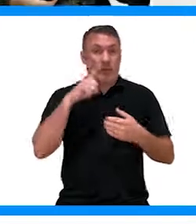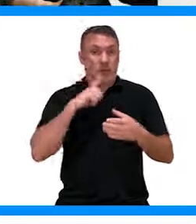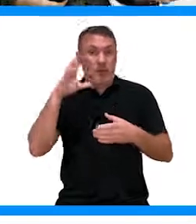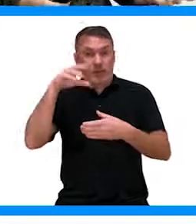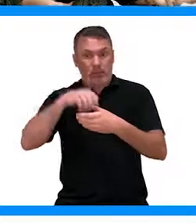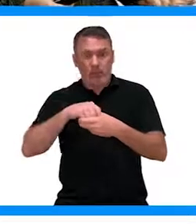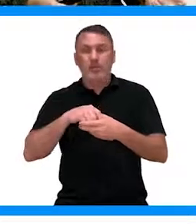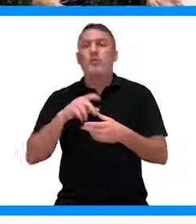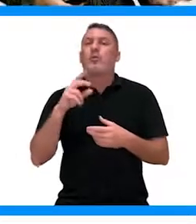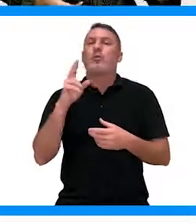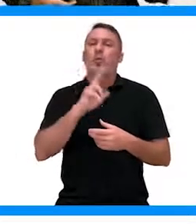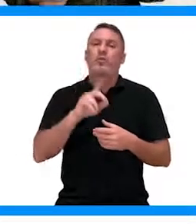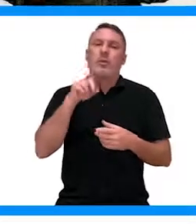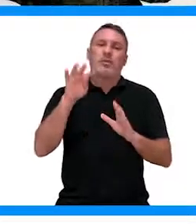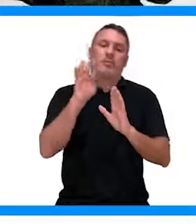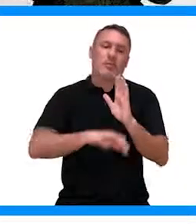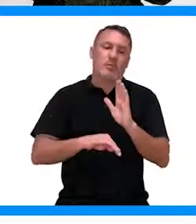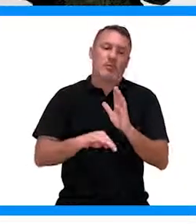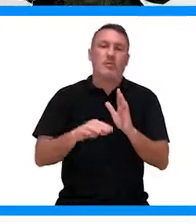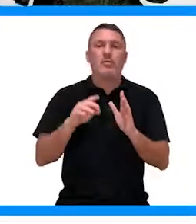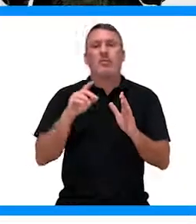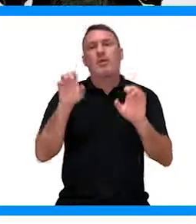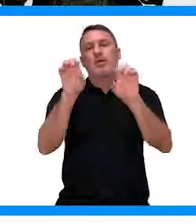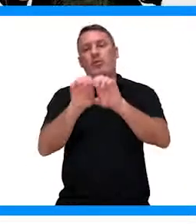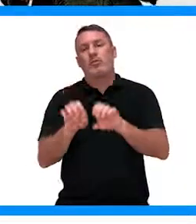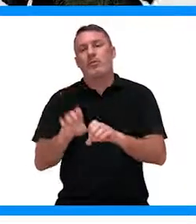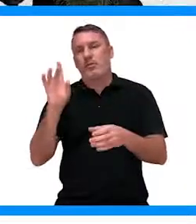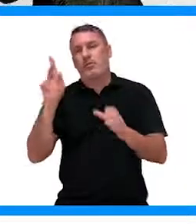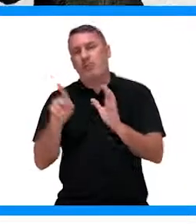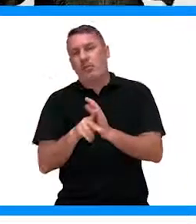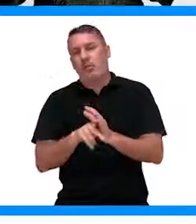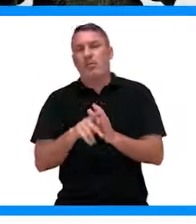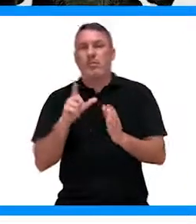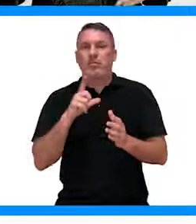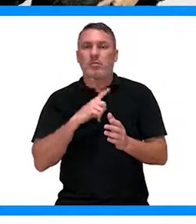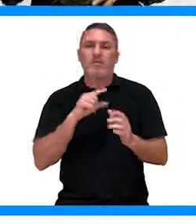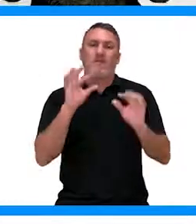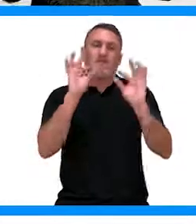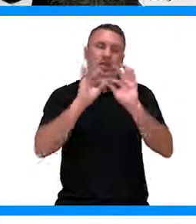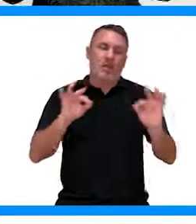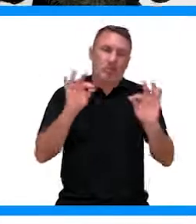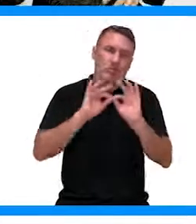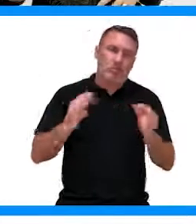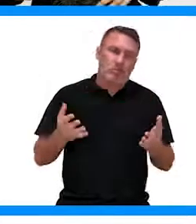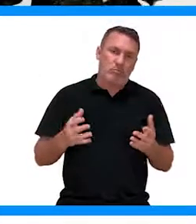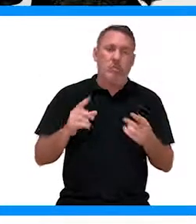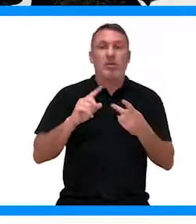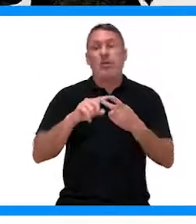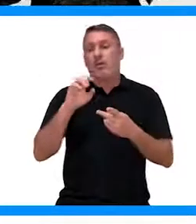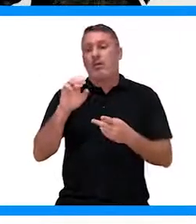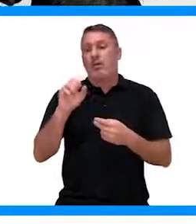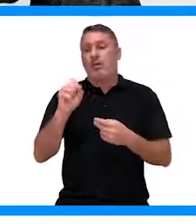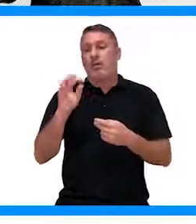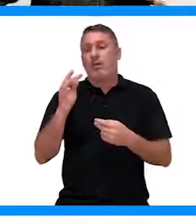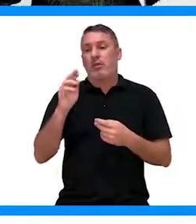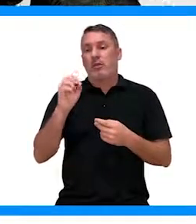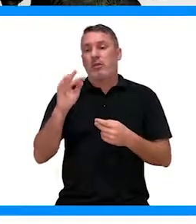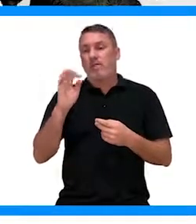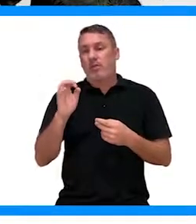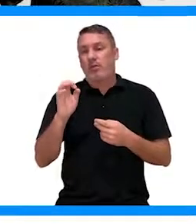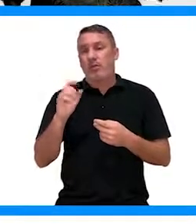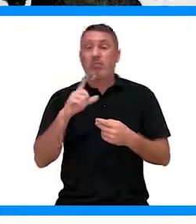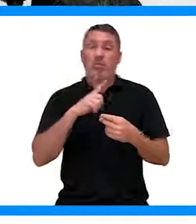também tenha emoção, a gente está falando de um texto com uma estrutura, que pode ser em verso, né, e